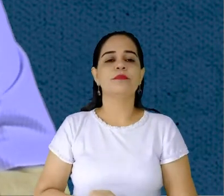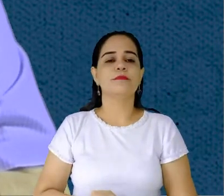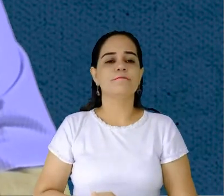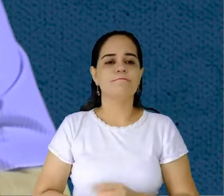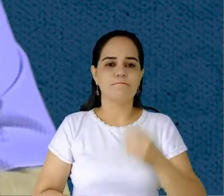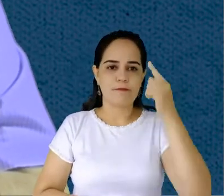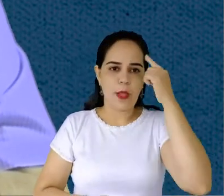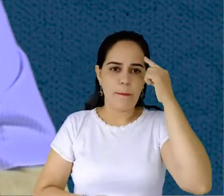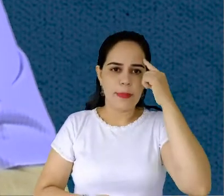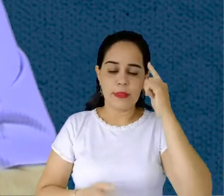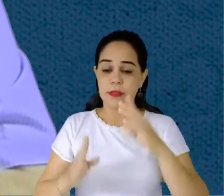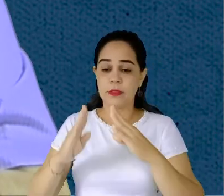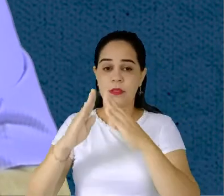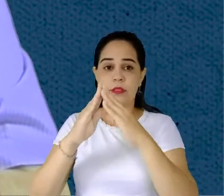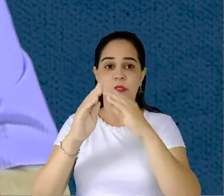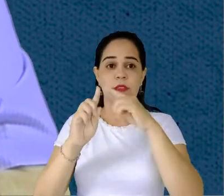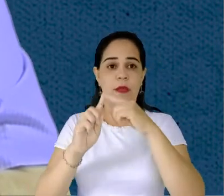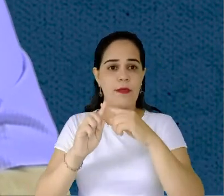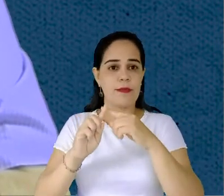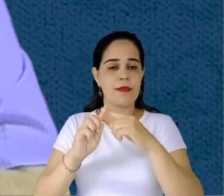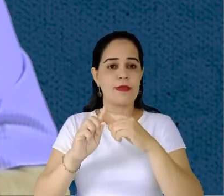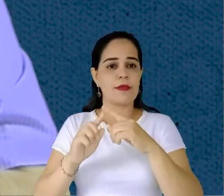nos encontramos é a